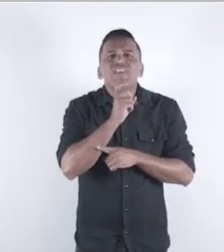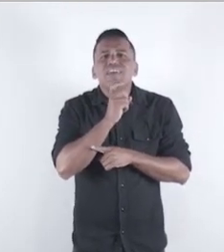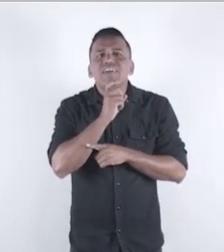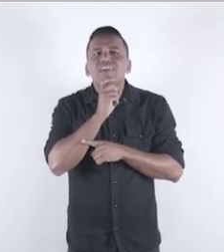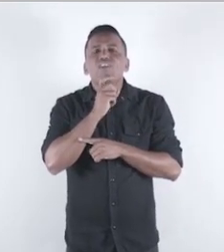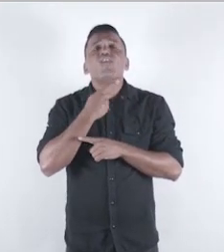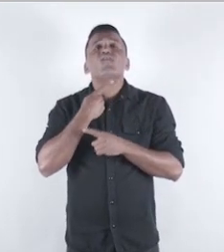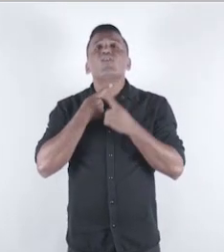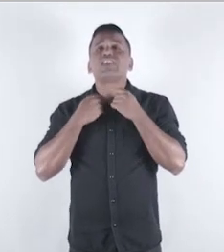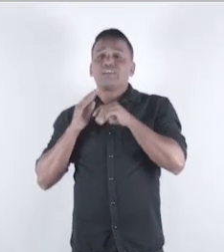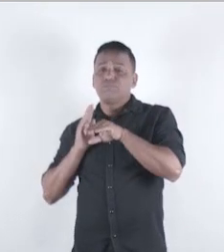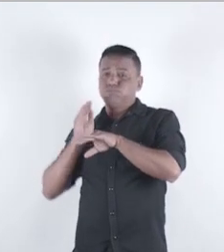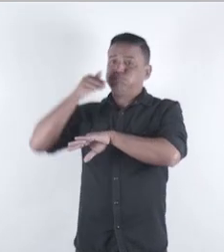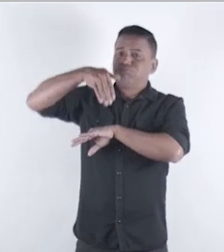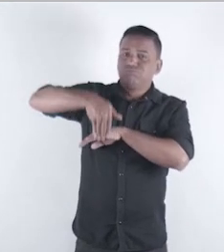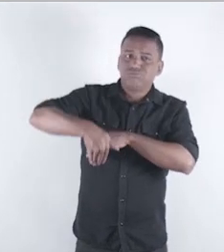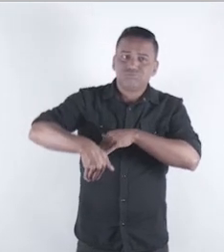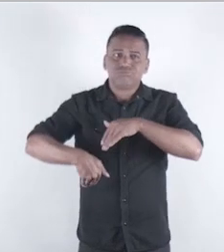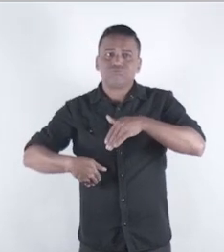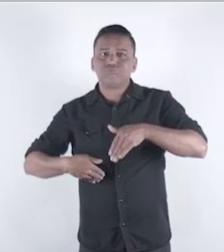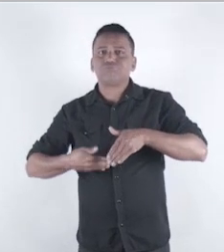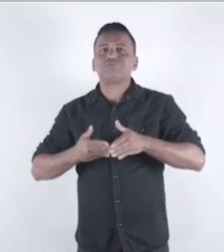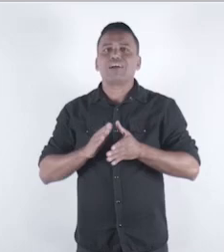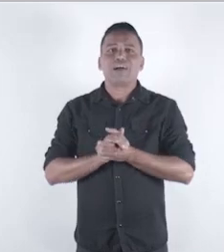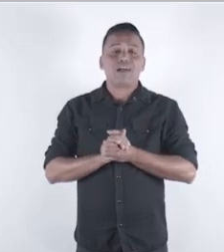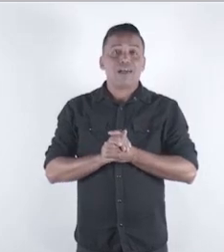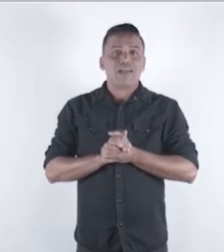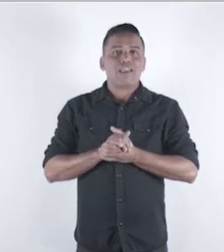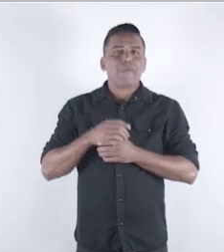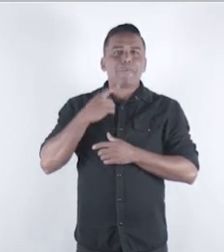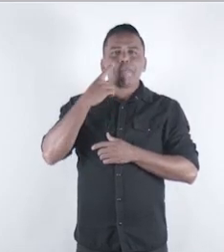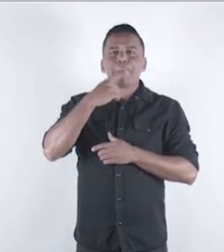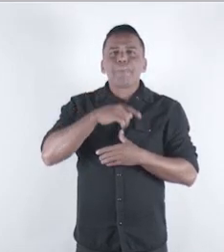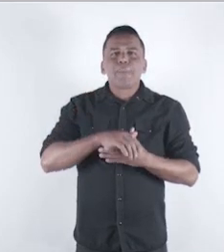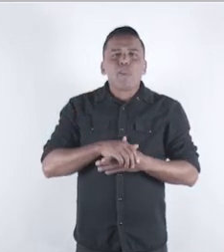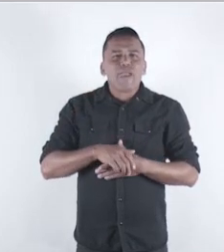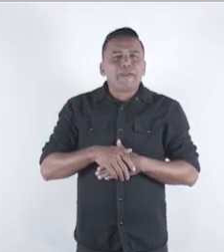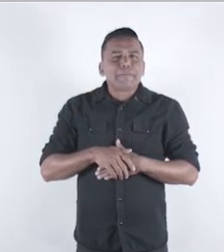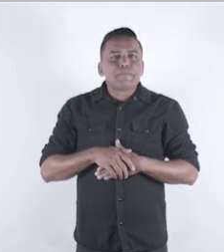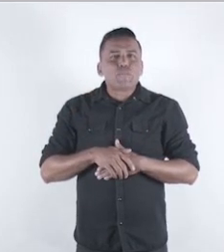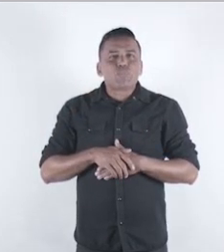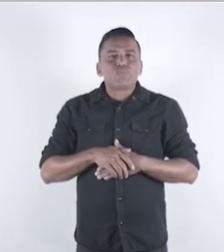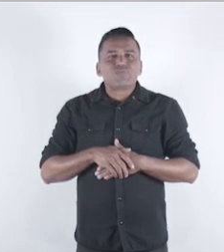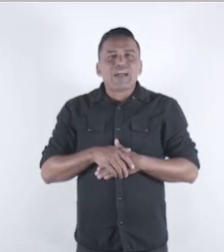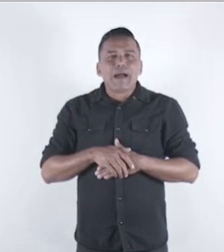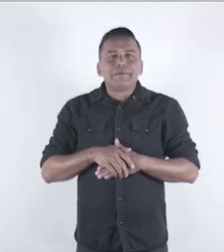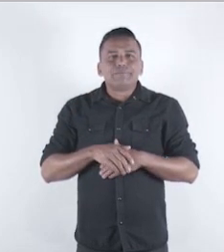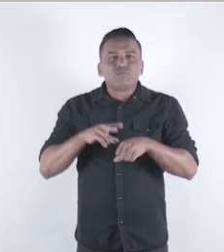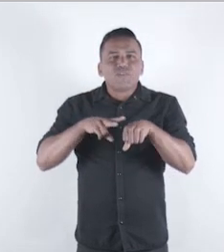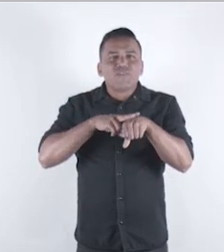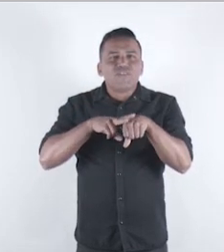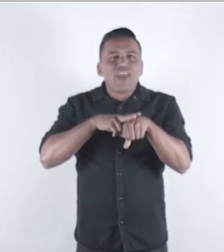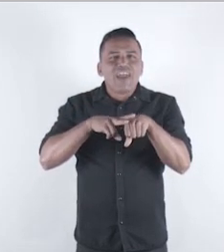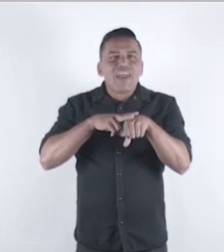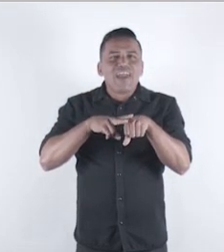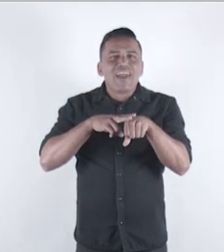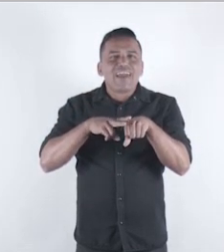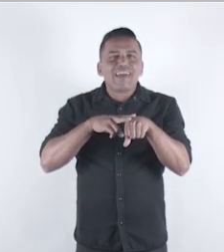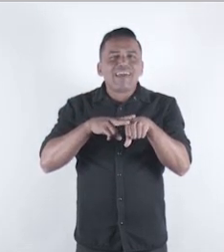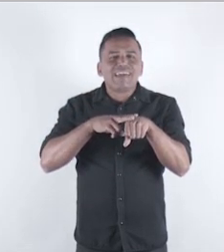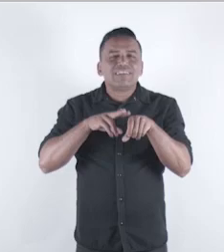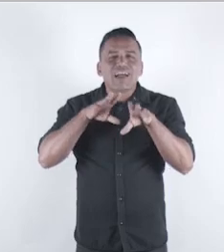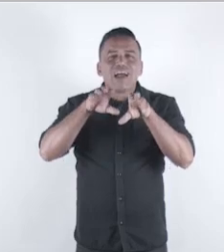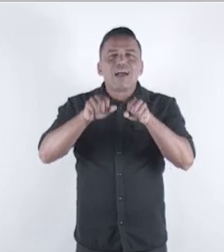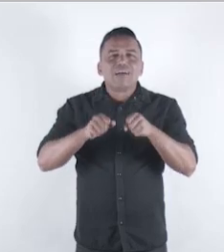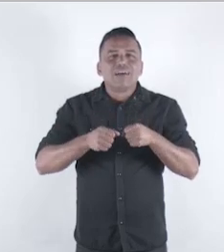de mergulhar. Ufa! Ela lambeu a boca depois de devorar o frescor do verde hortelã.